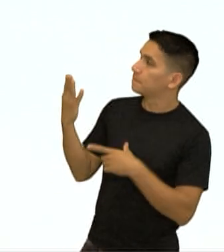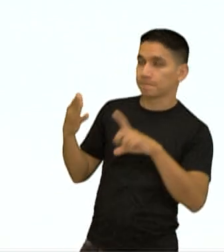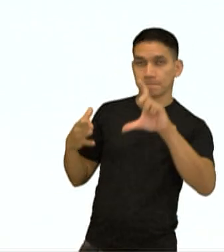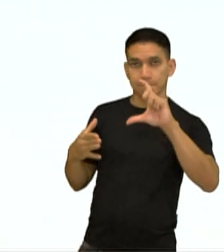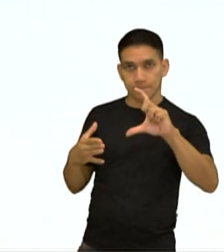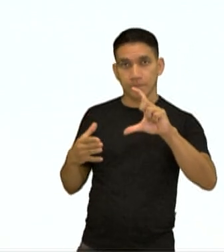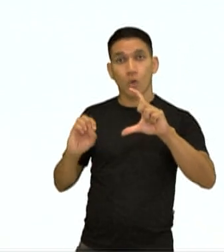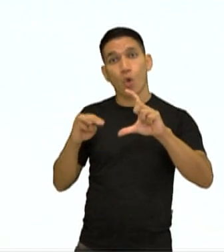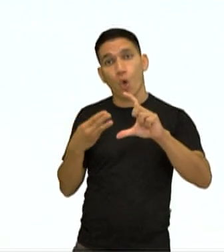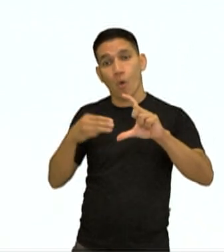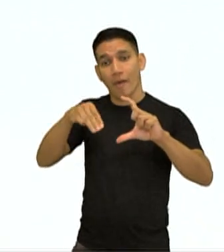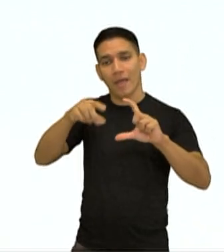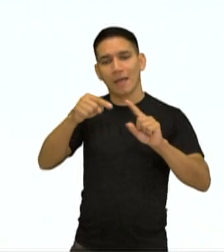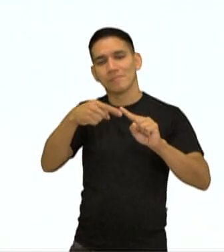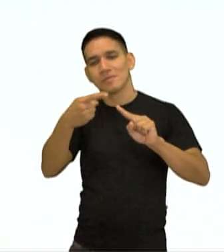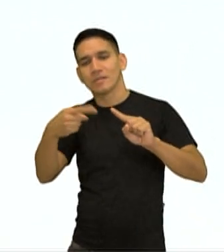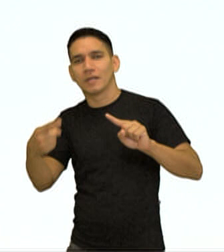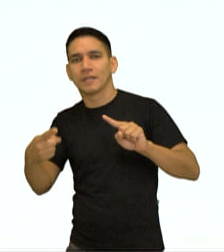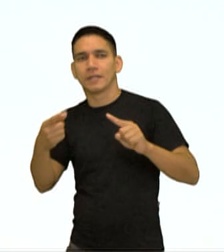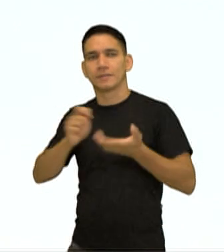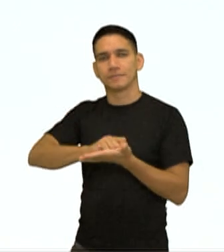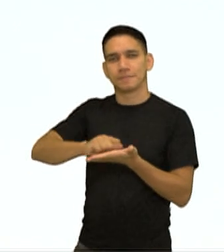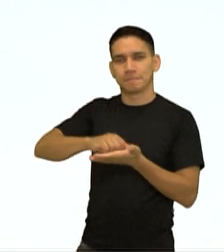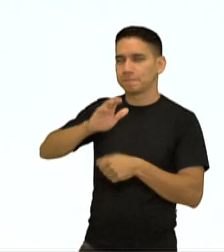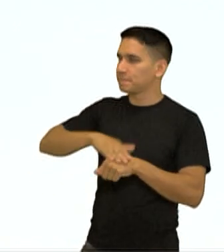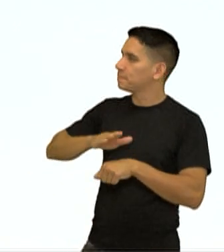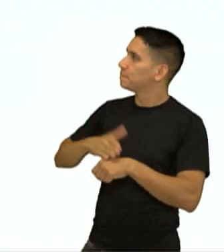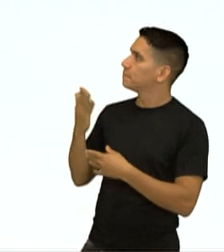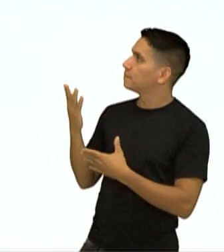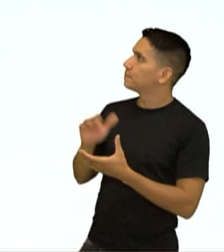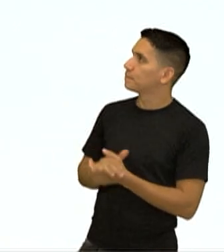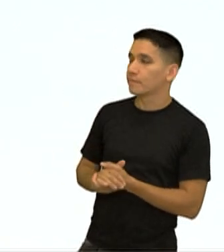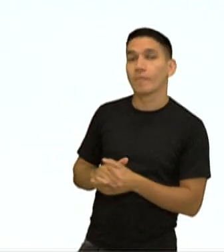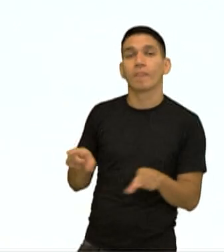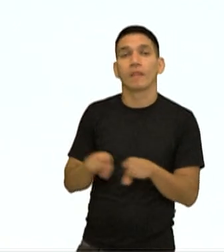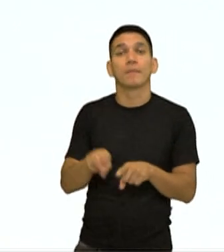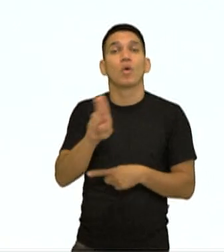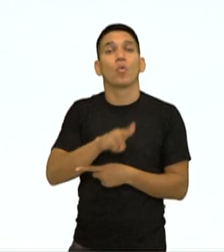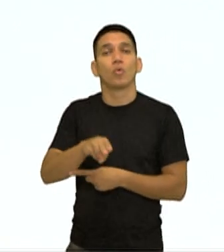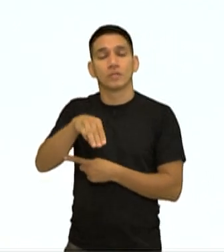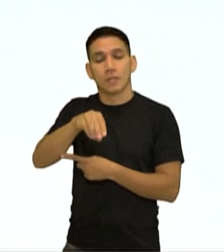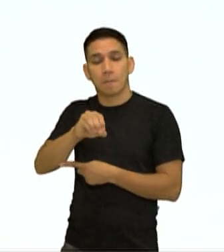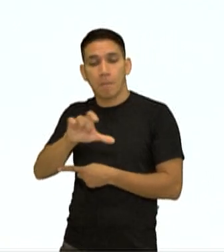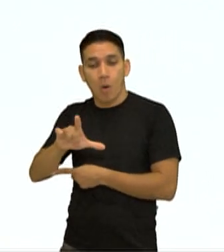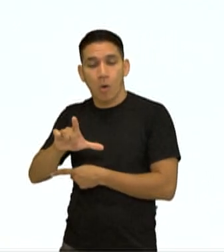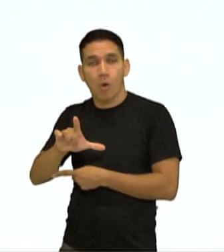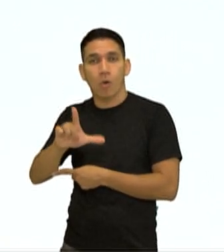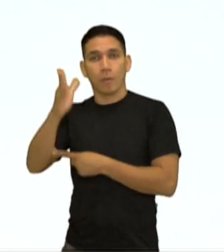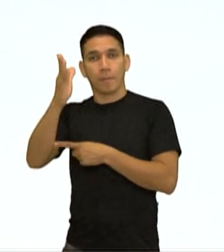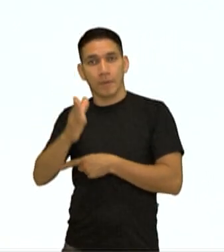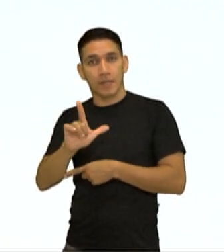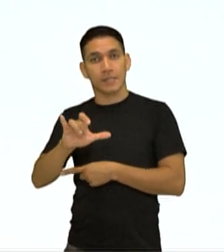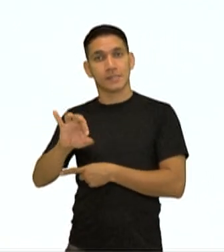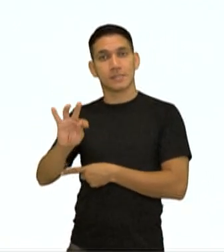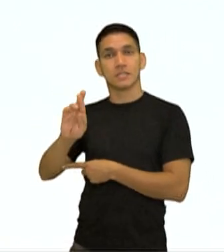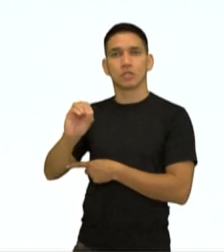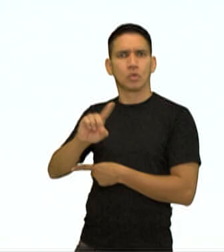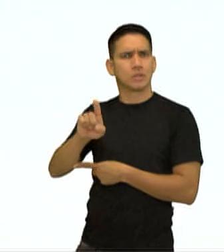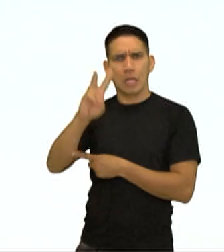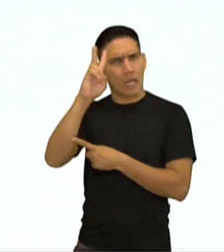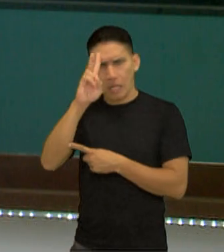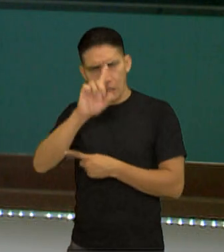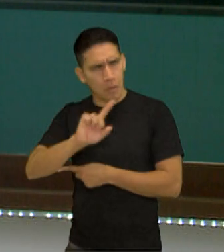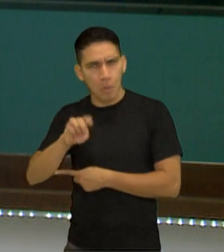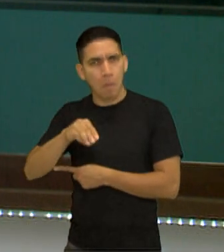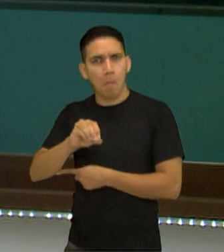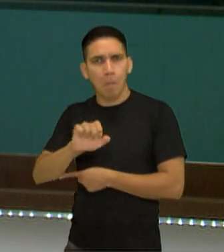esse M maiúsculo aqui de forma cursiva, e a unidade de medida, então, é mol por litro. Se você não lembra o que é mol, vamos relembrar um